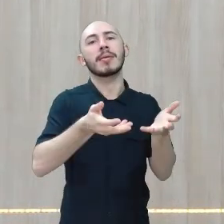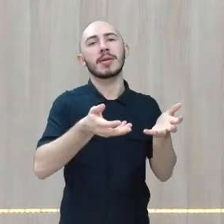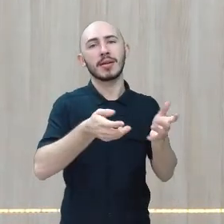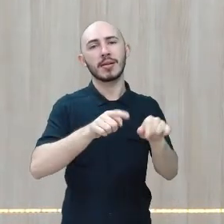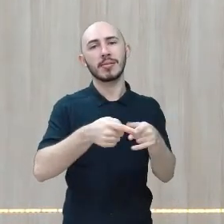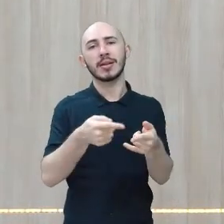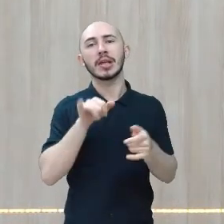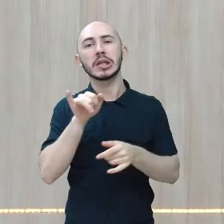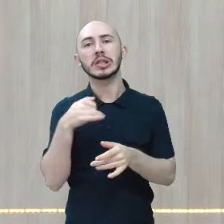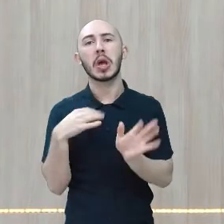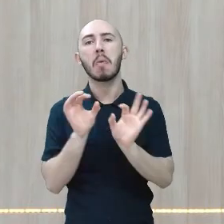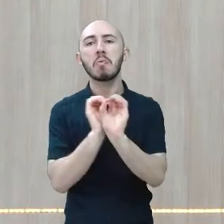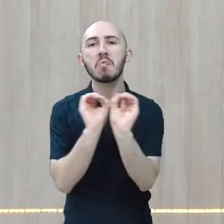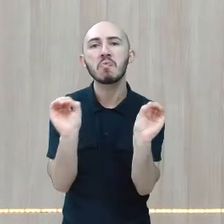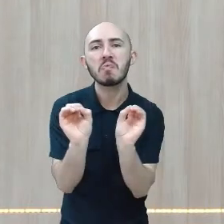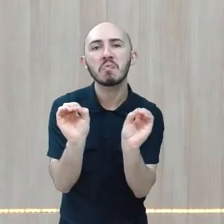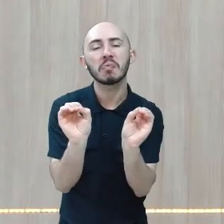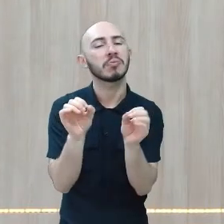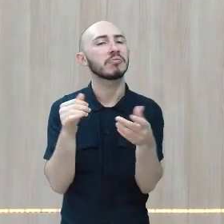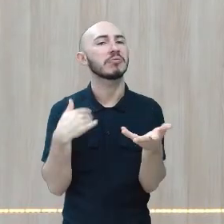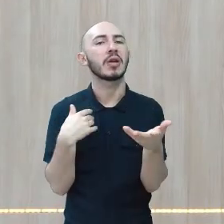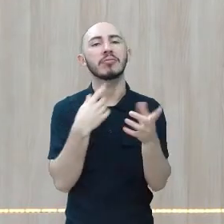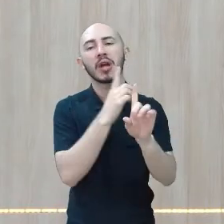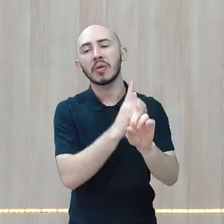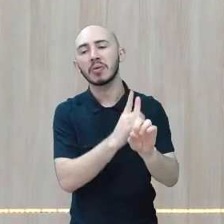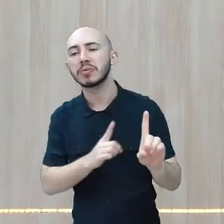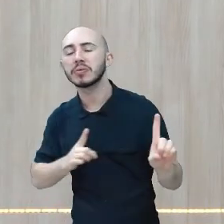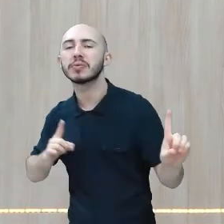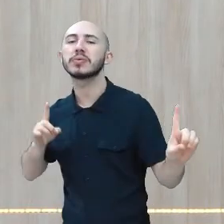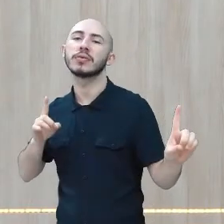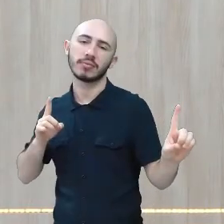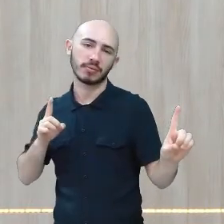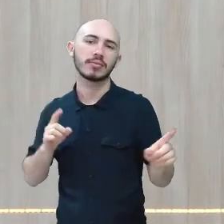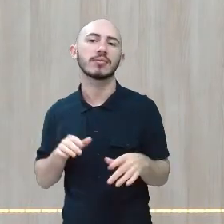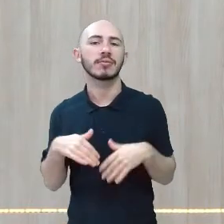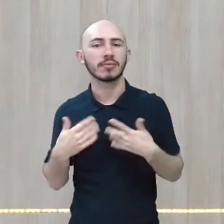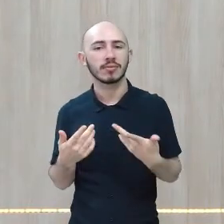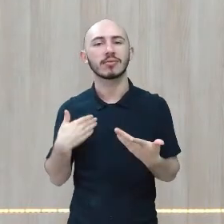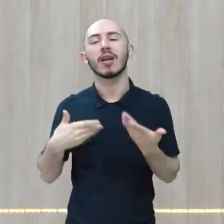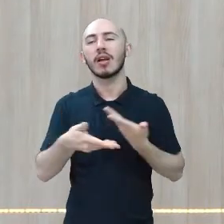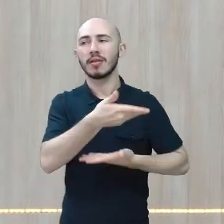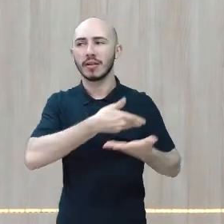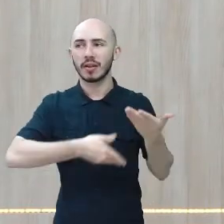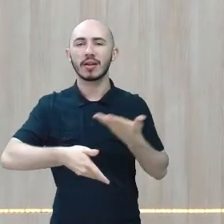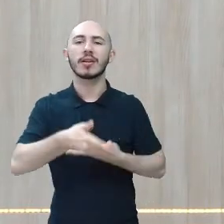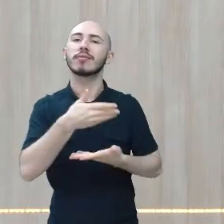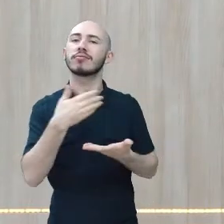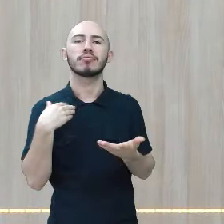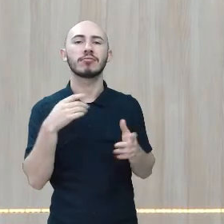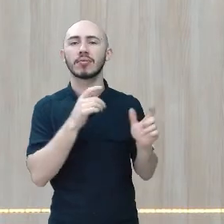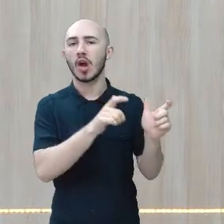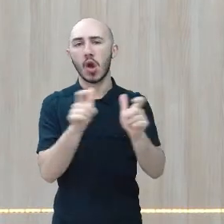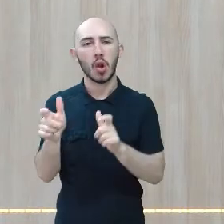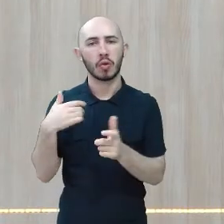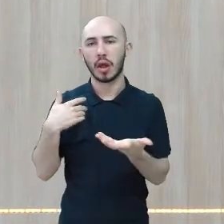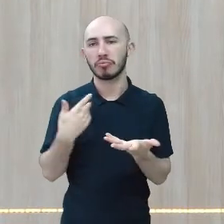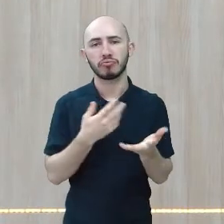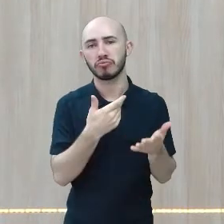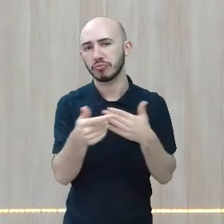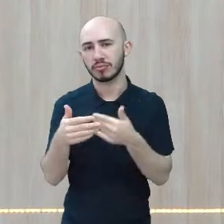amor nas pessoas que estão ao nosso redor, nós teremos uma relação interpessoal em qualquer esfera